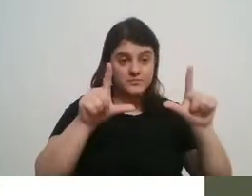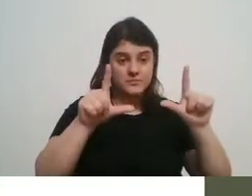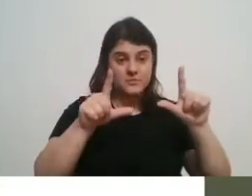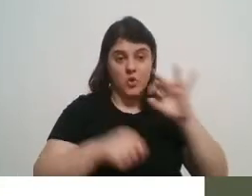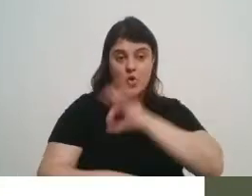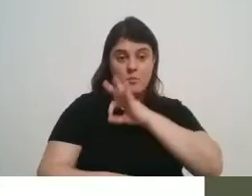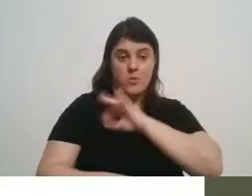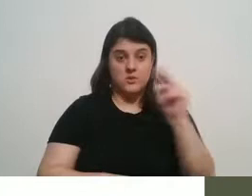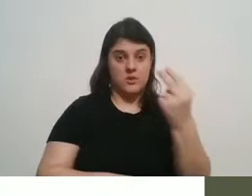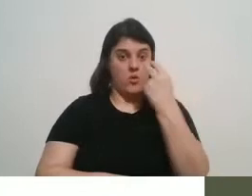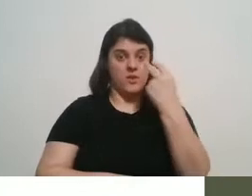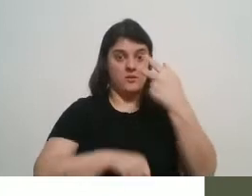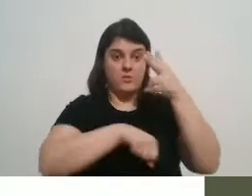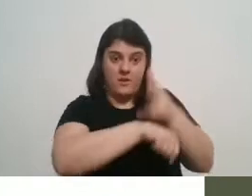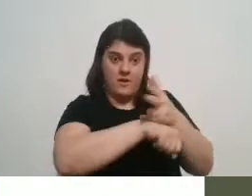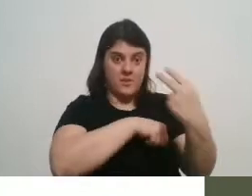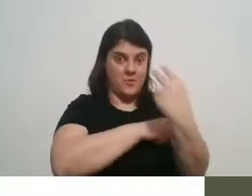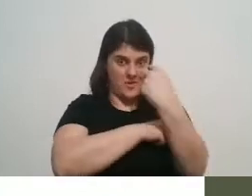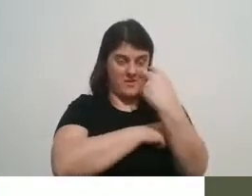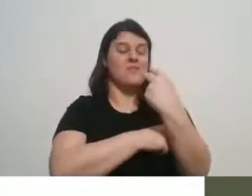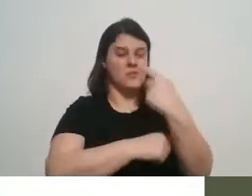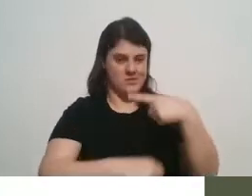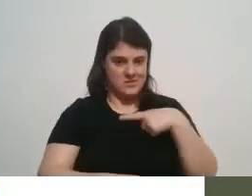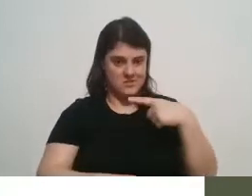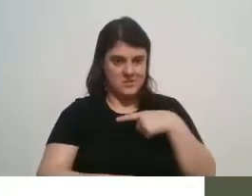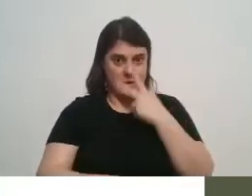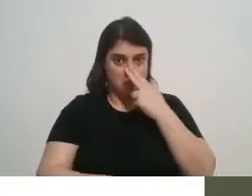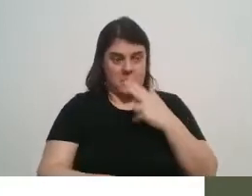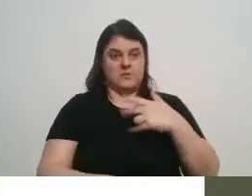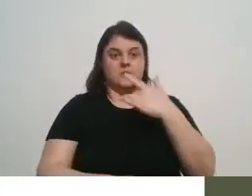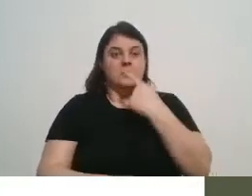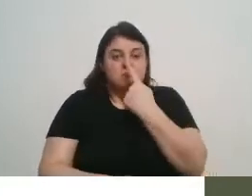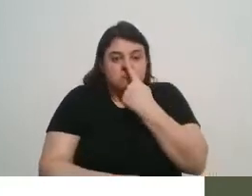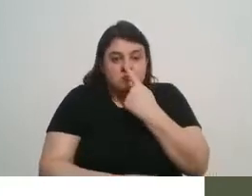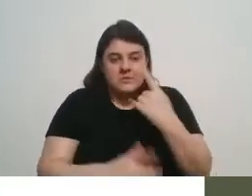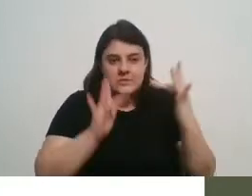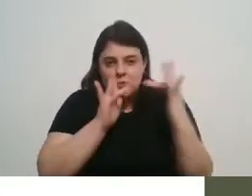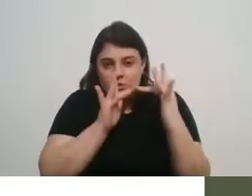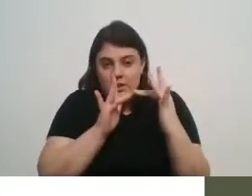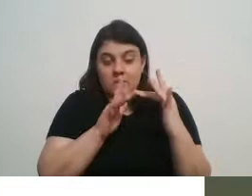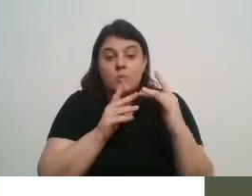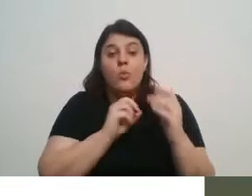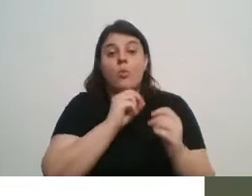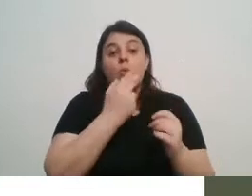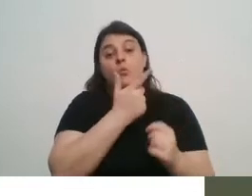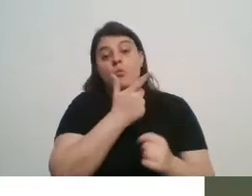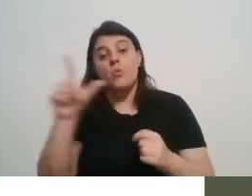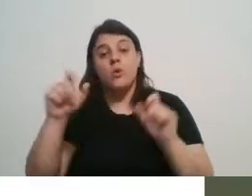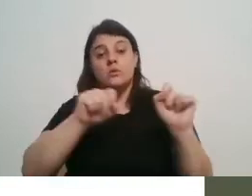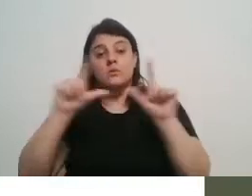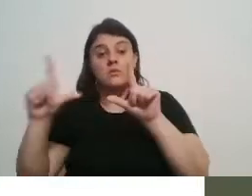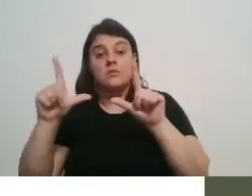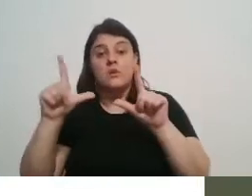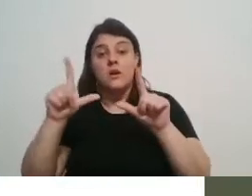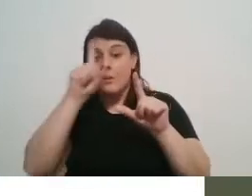para a câmera, né, gera uma intimidade com o policial, e, por exemplo, o retângulo amarelo,